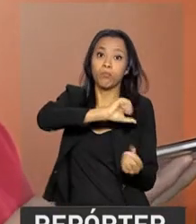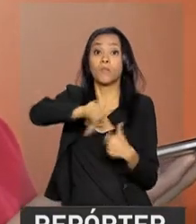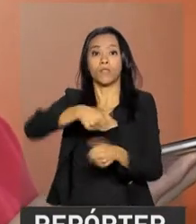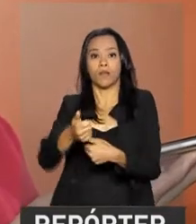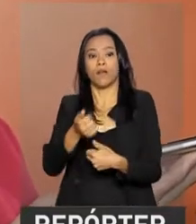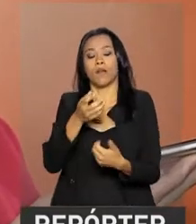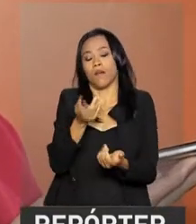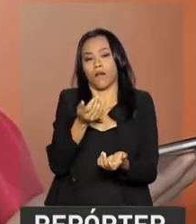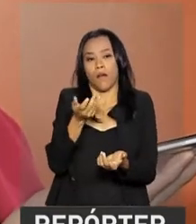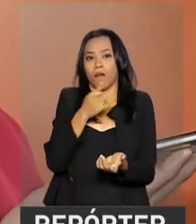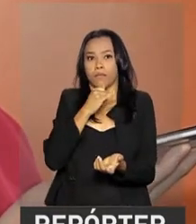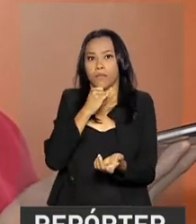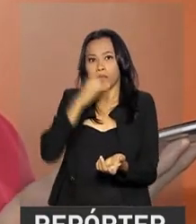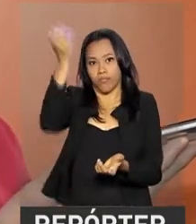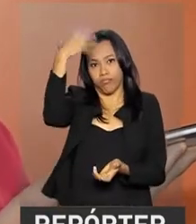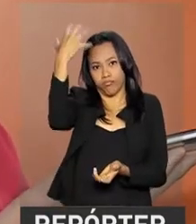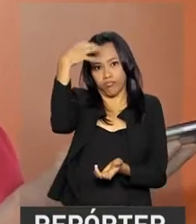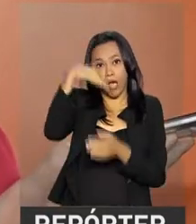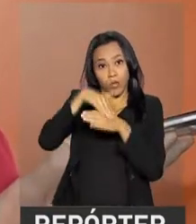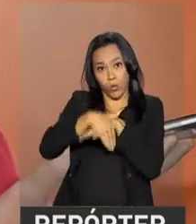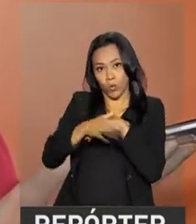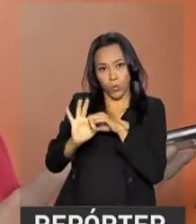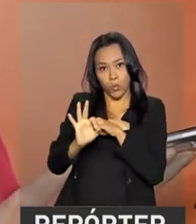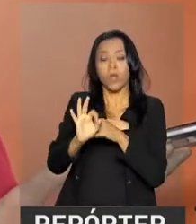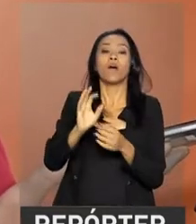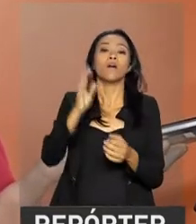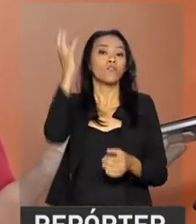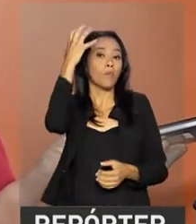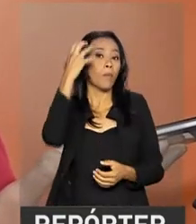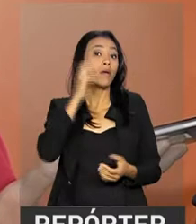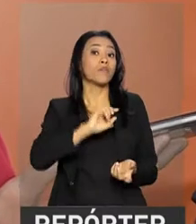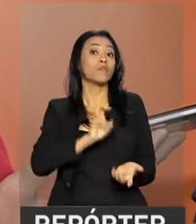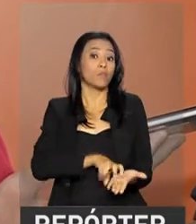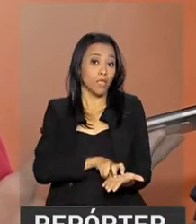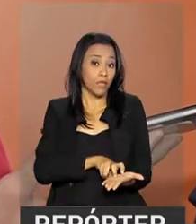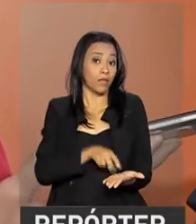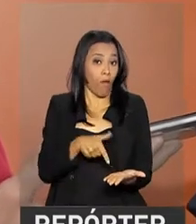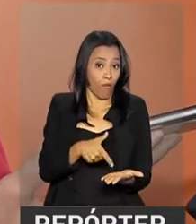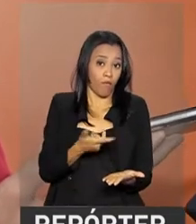exemplo, deixar de tomar banho à noite e tomar banho de manhã, ele